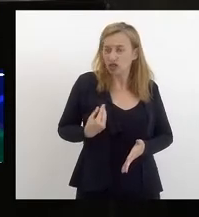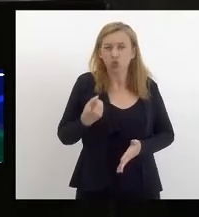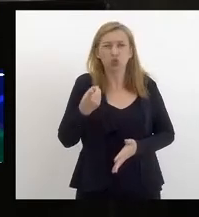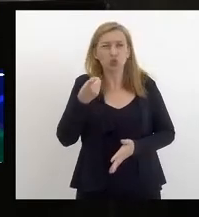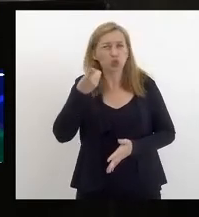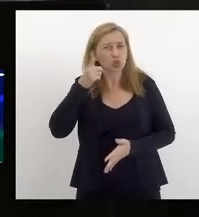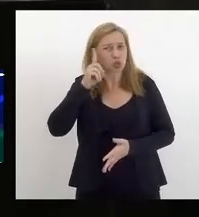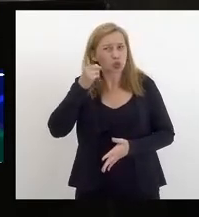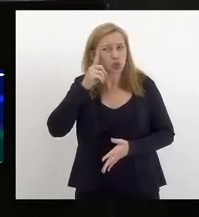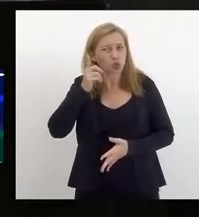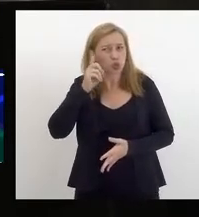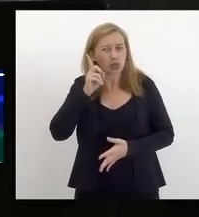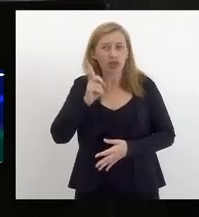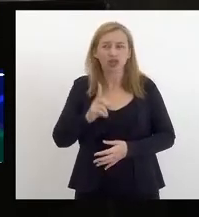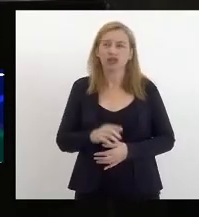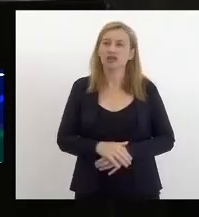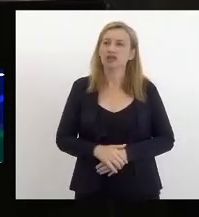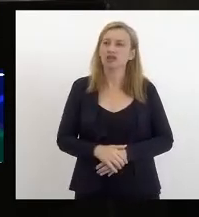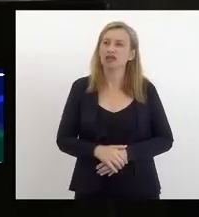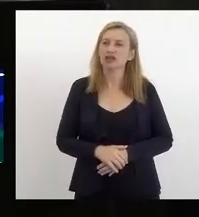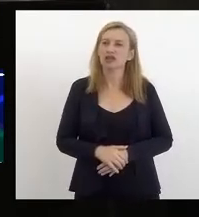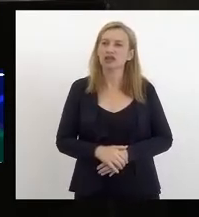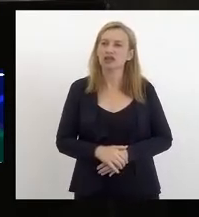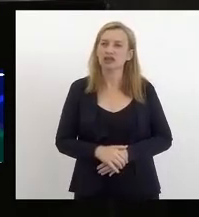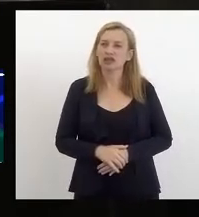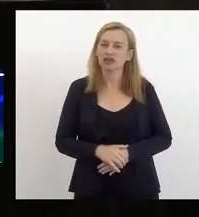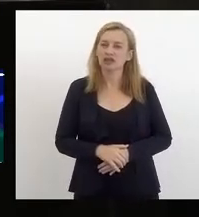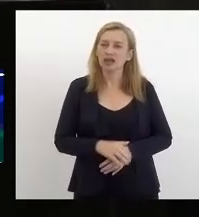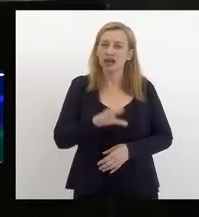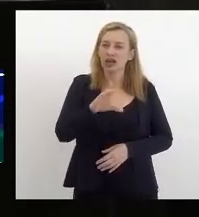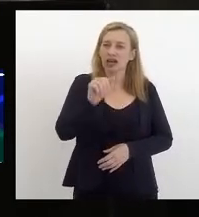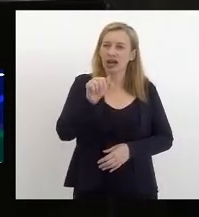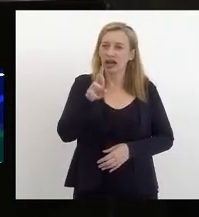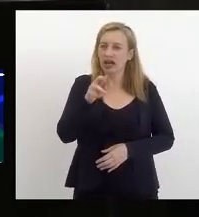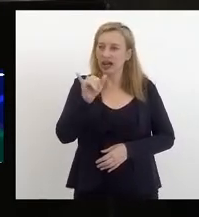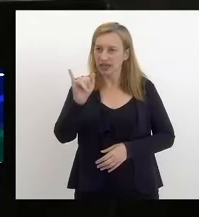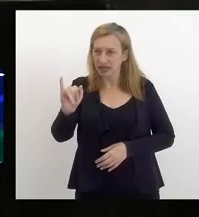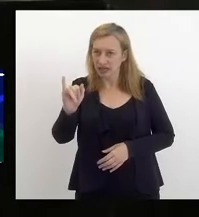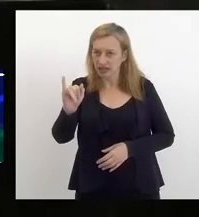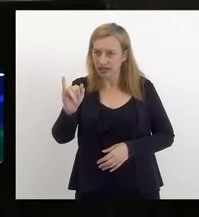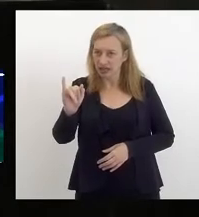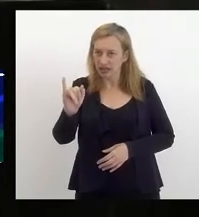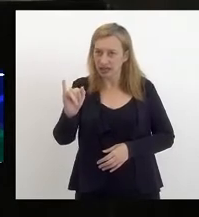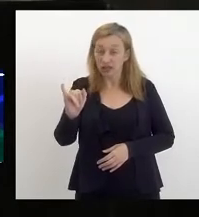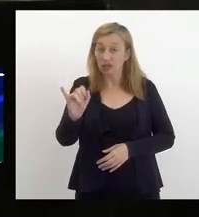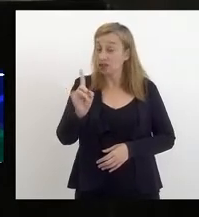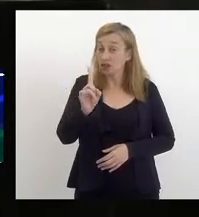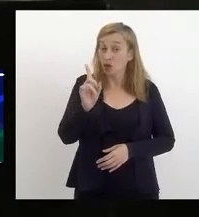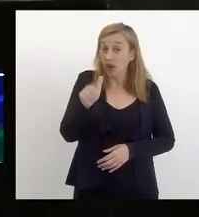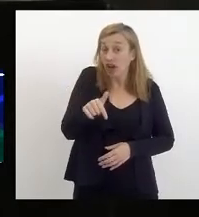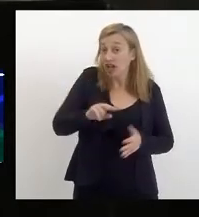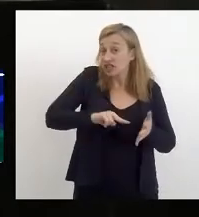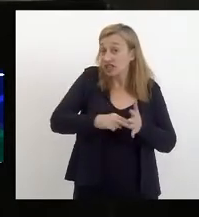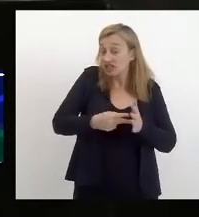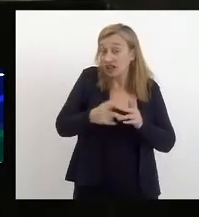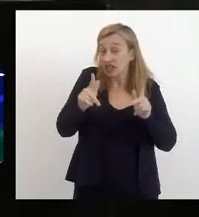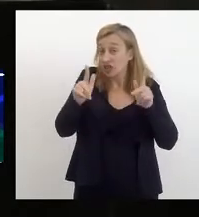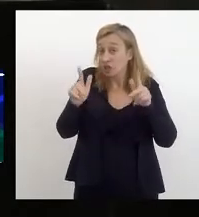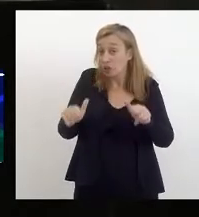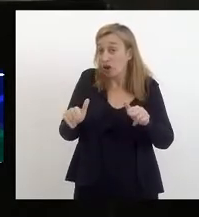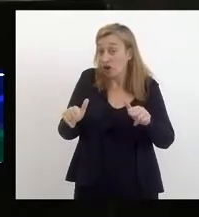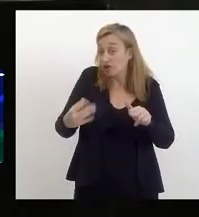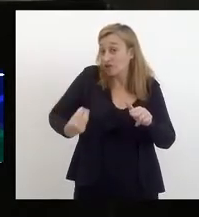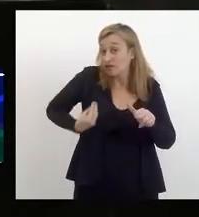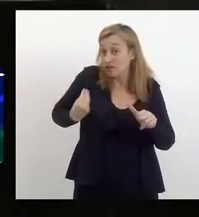cotidiano hei de viver em Caraí e não é o mesmo significado do cotidiano